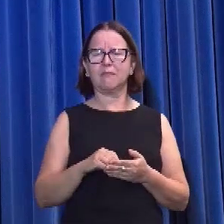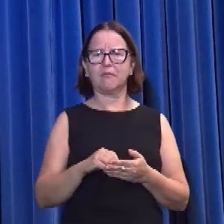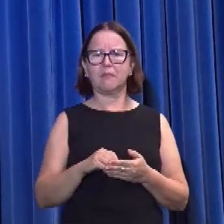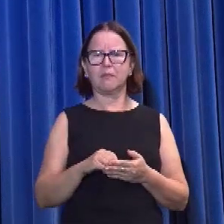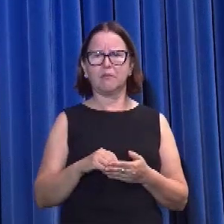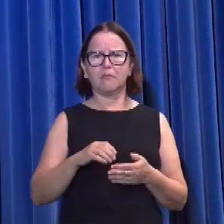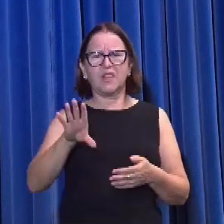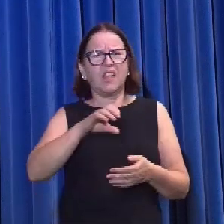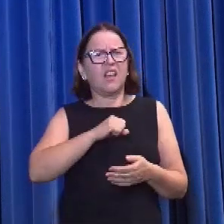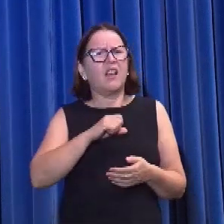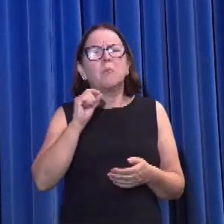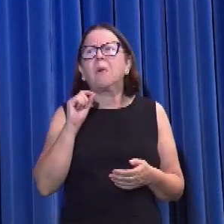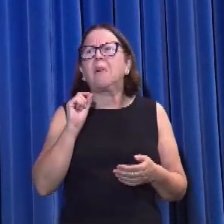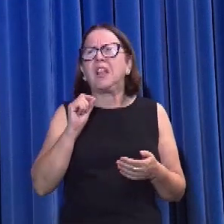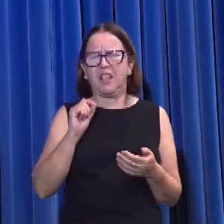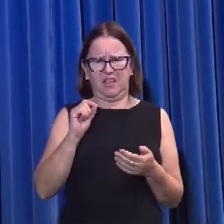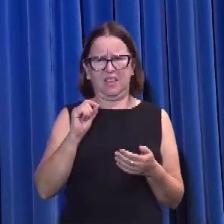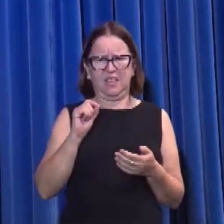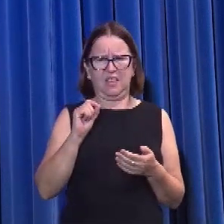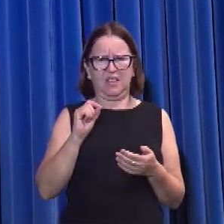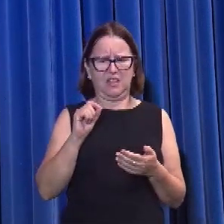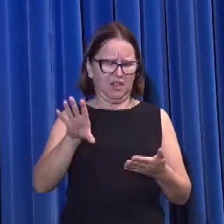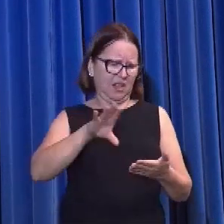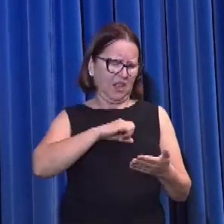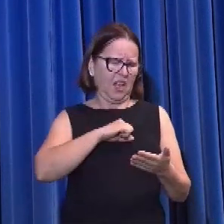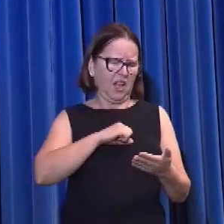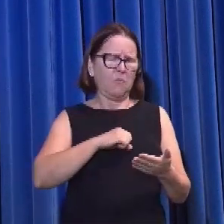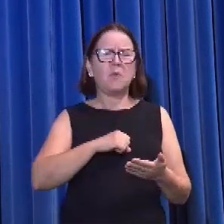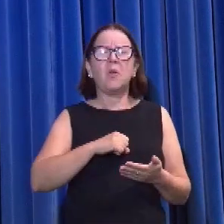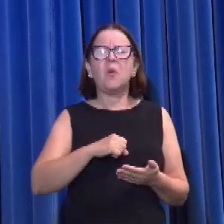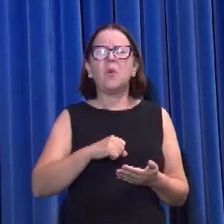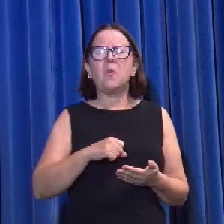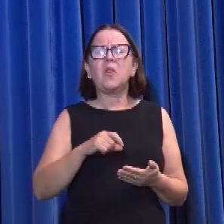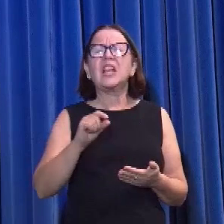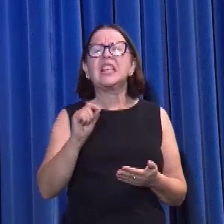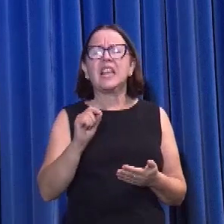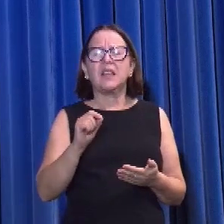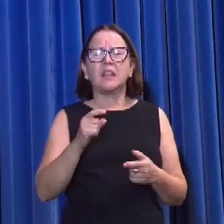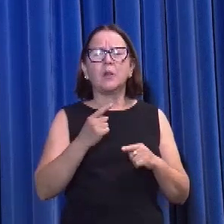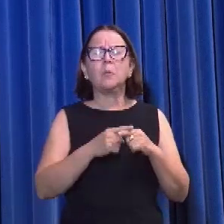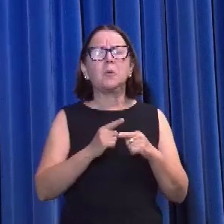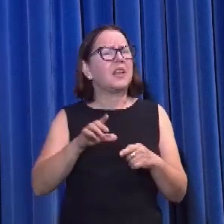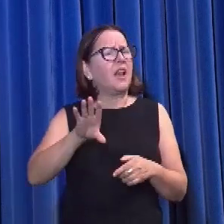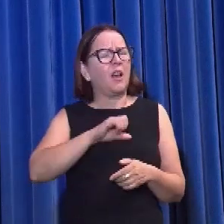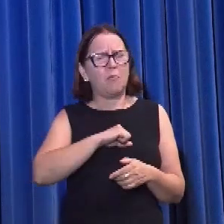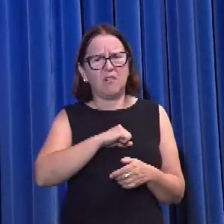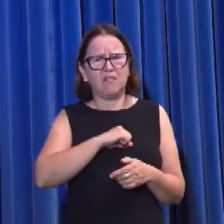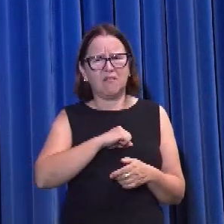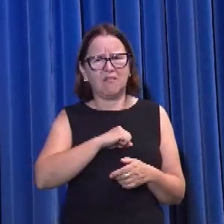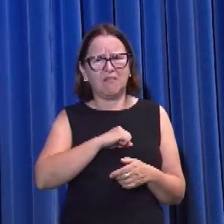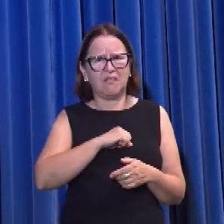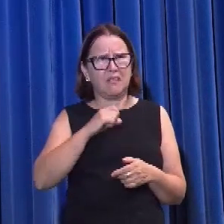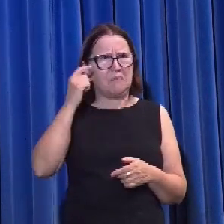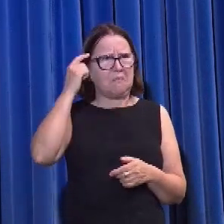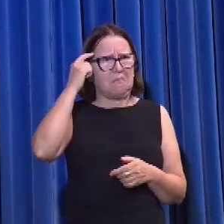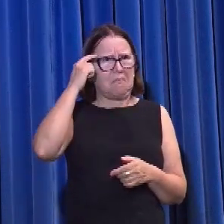o quê? Amou quem? E por que ele amou? E o negócio grudou na cabeça